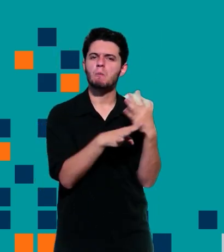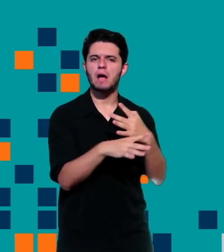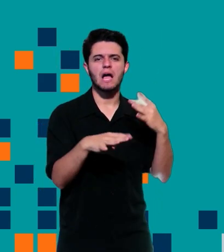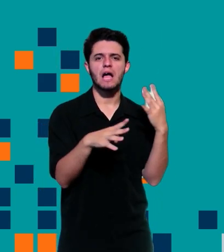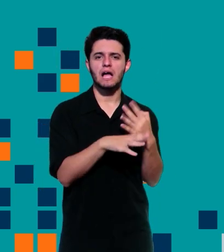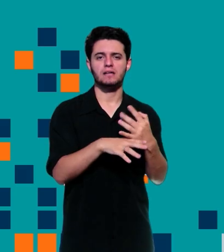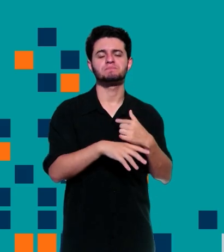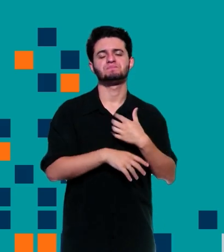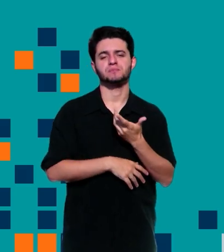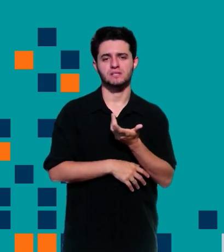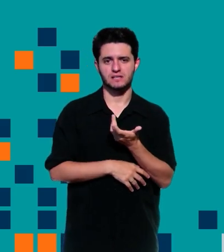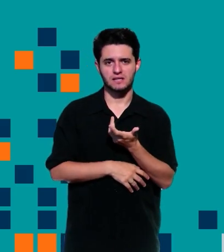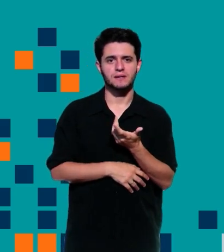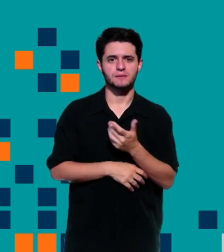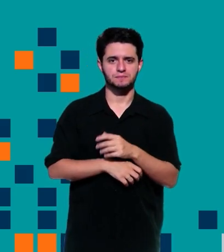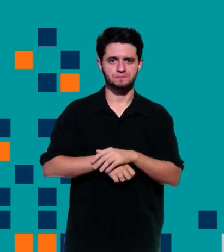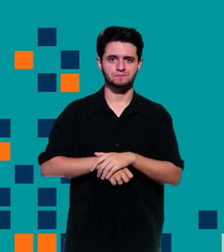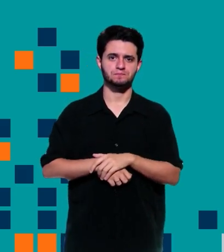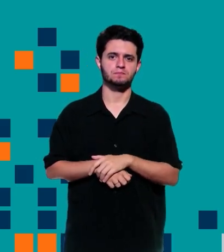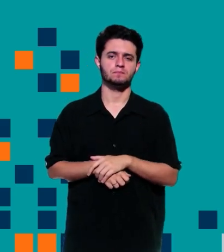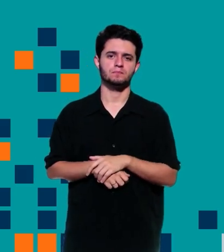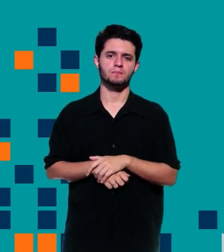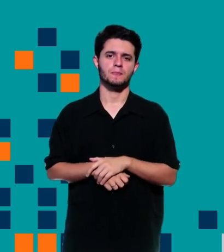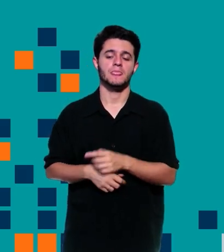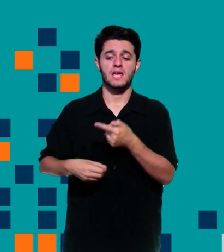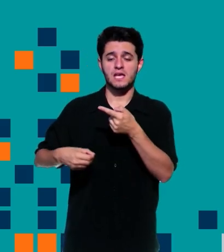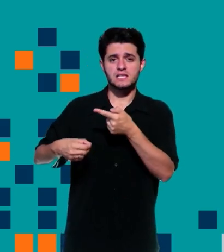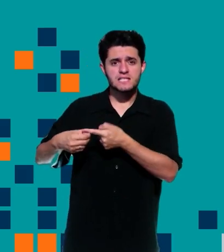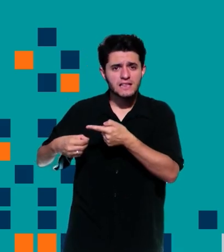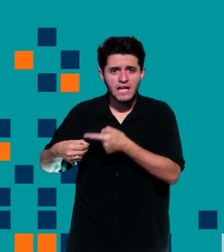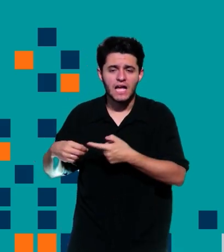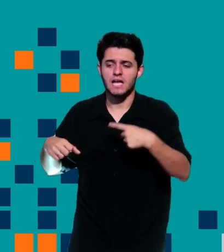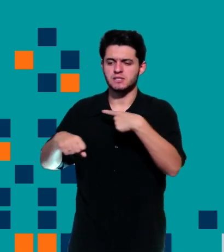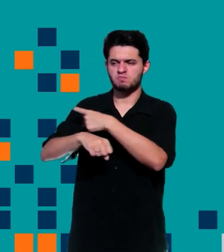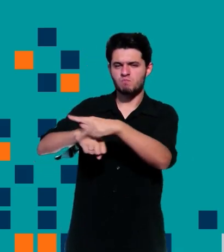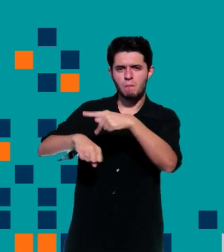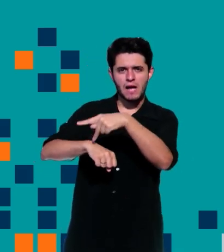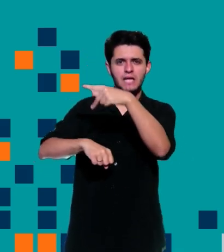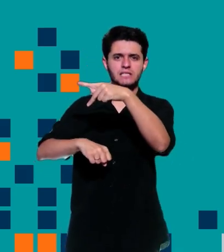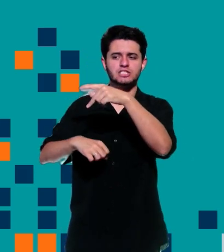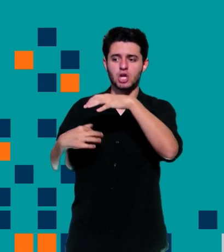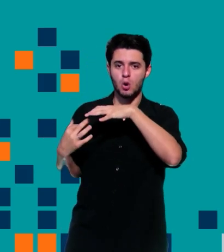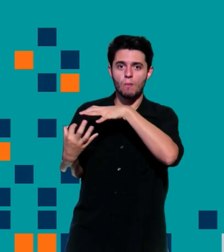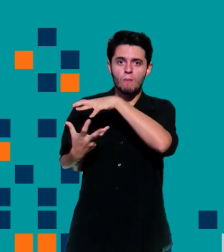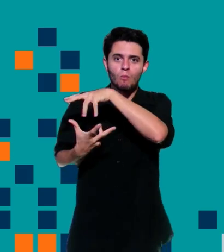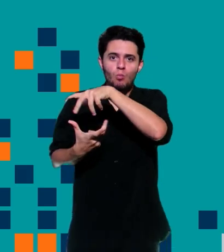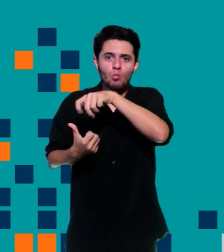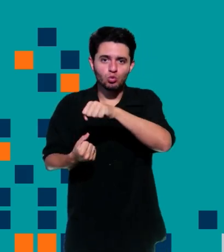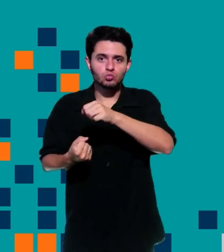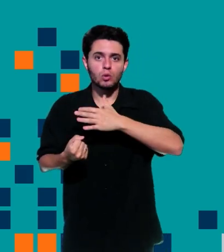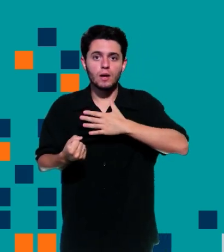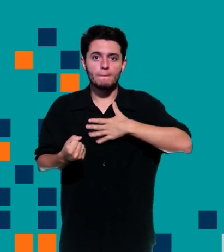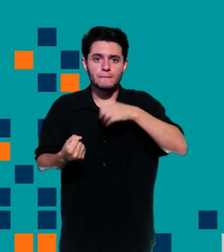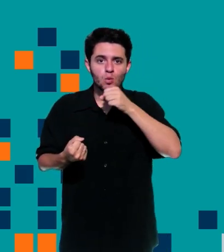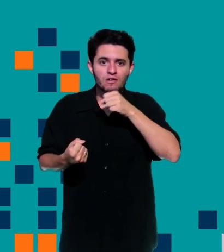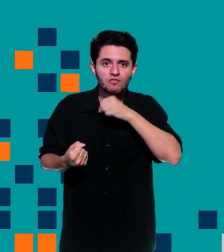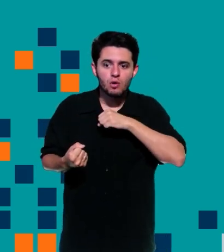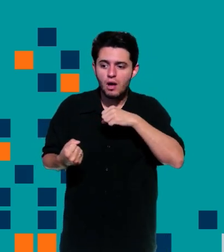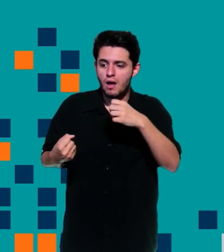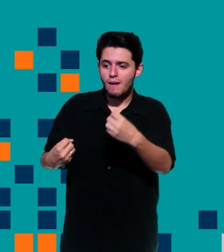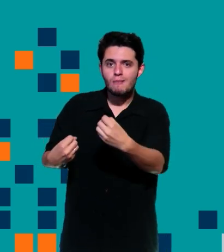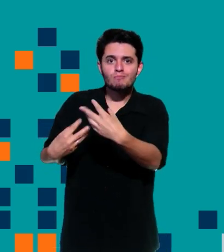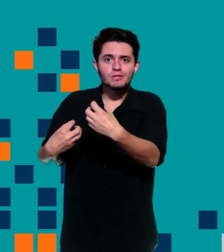cidade, país, mundo. Então, ele me mostrou muito isso, essa coisa da escala. E